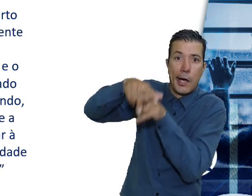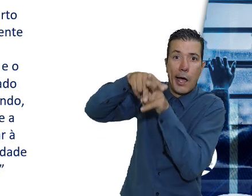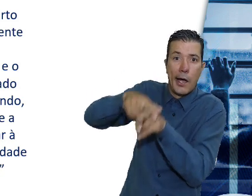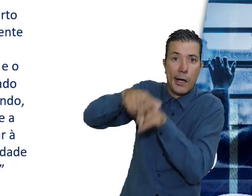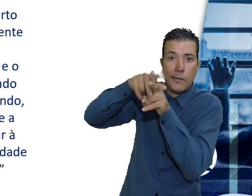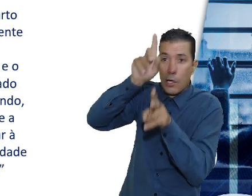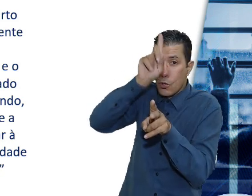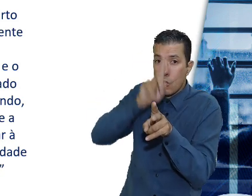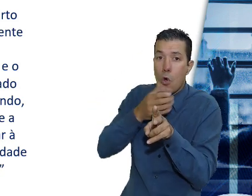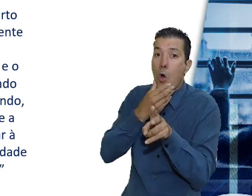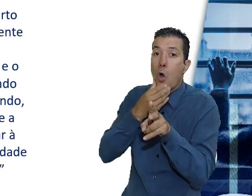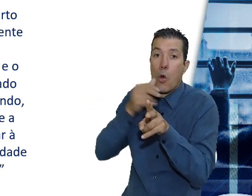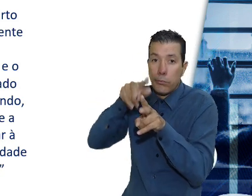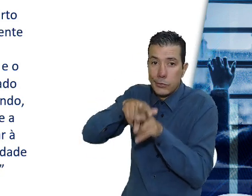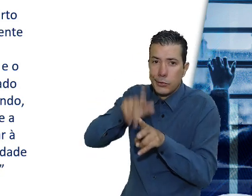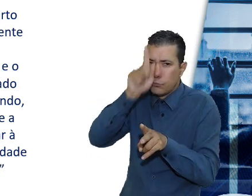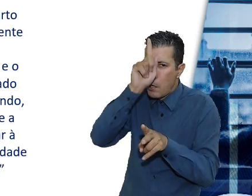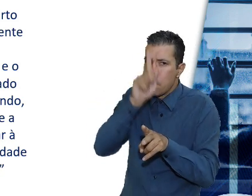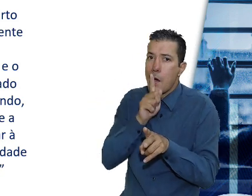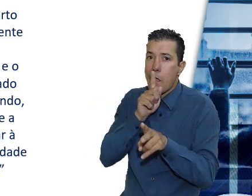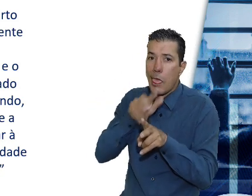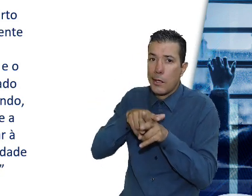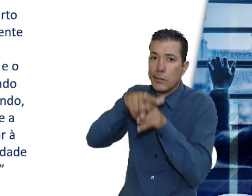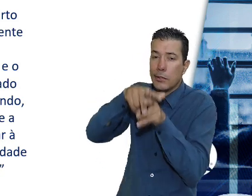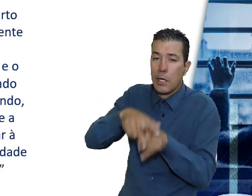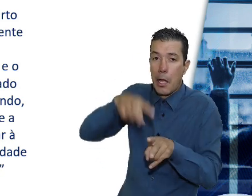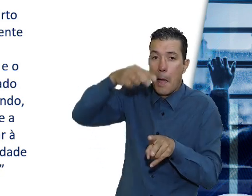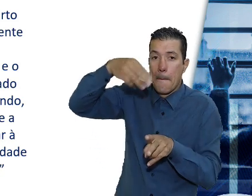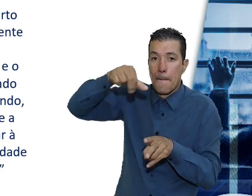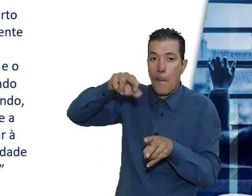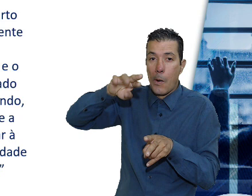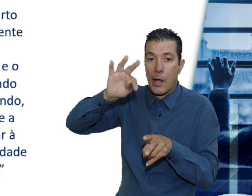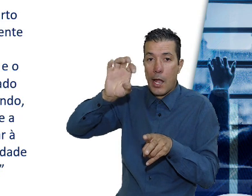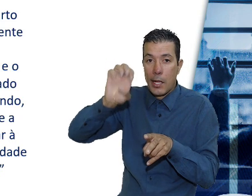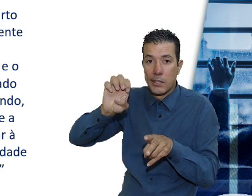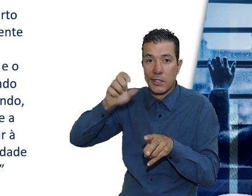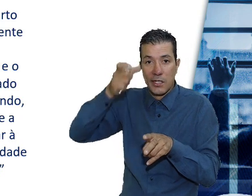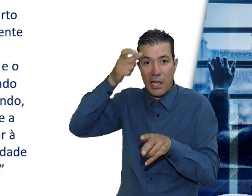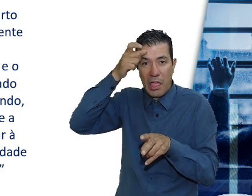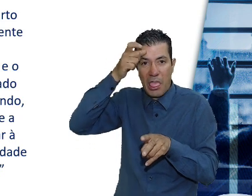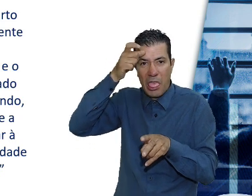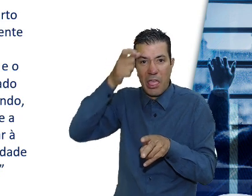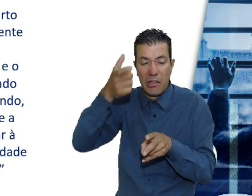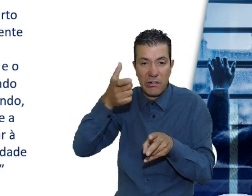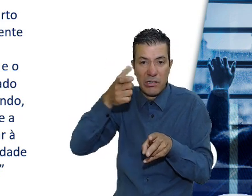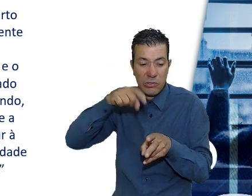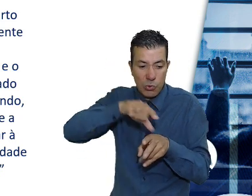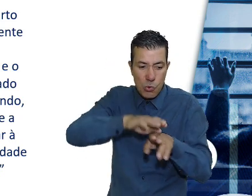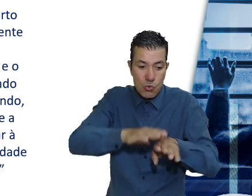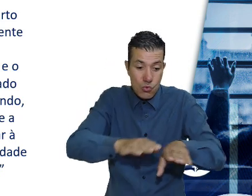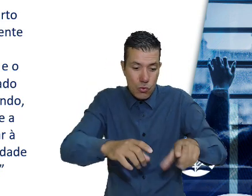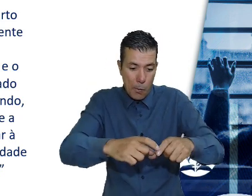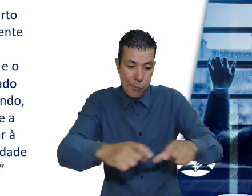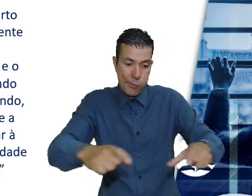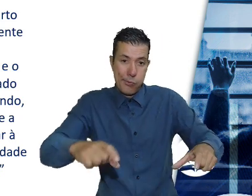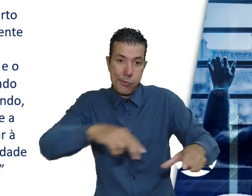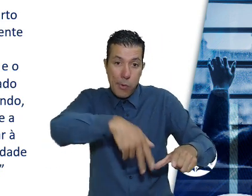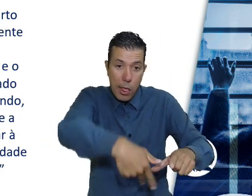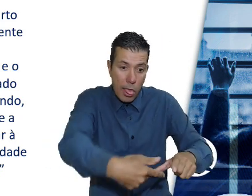o seu cavaleiro, sendo este chamado morte, e o inferno o estava seguindo, e